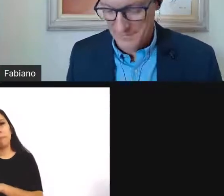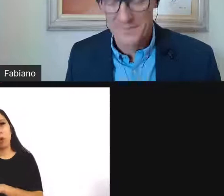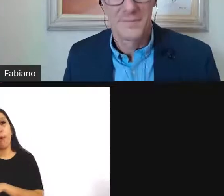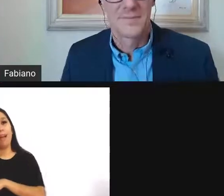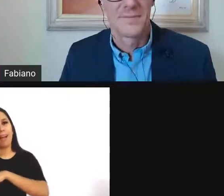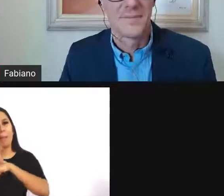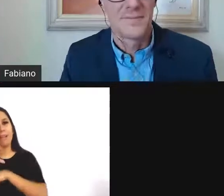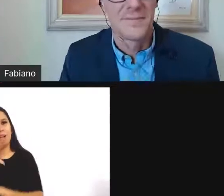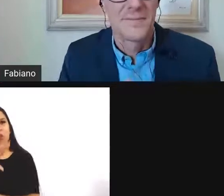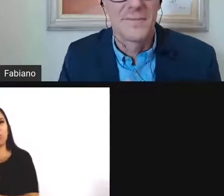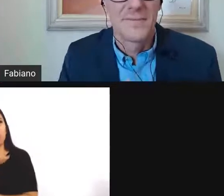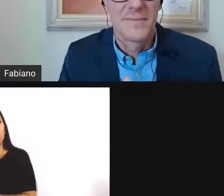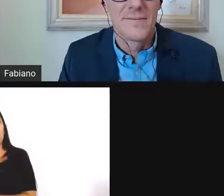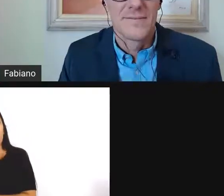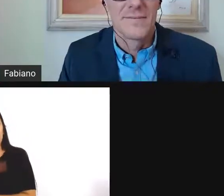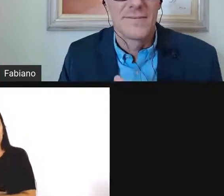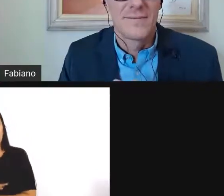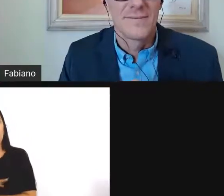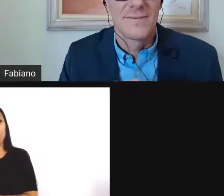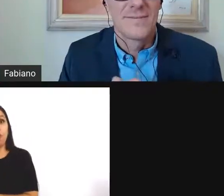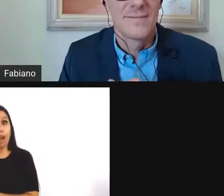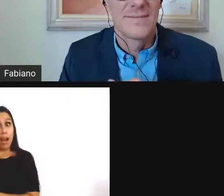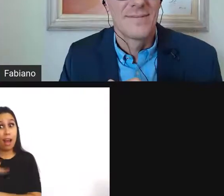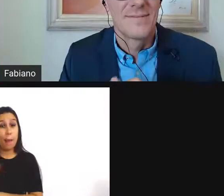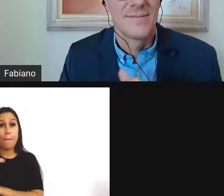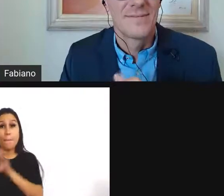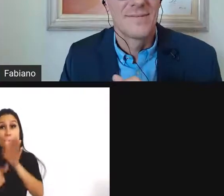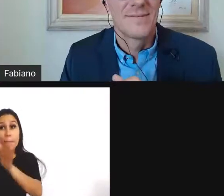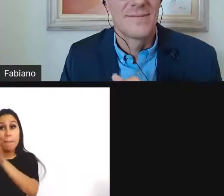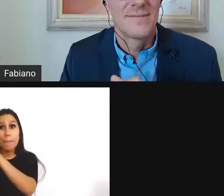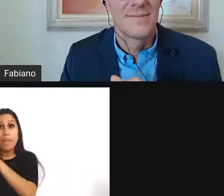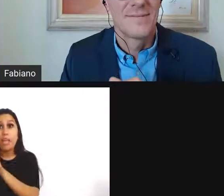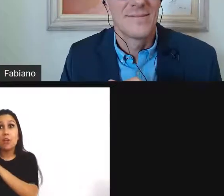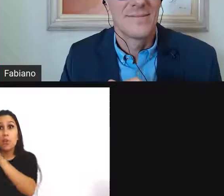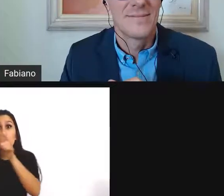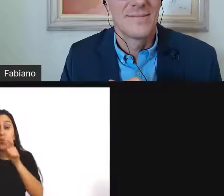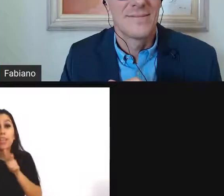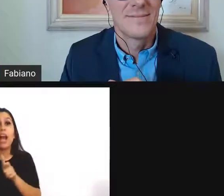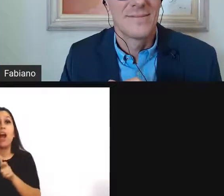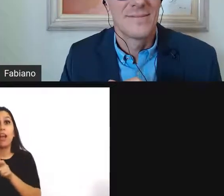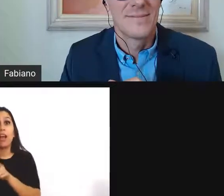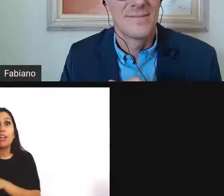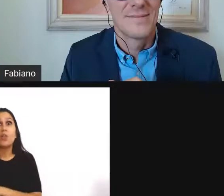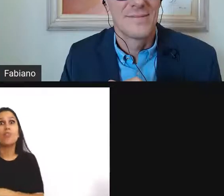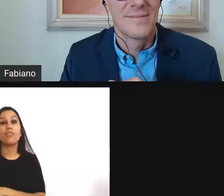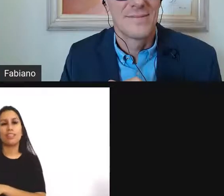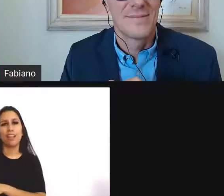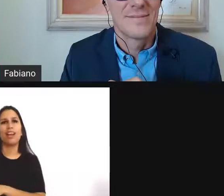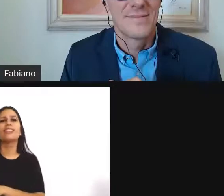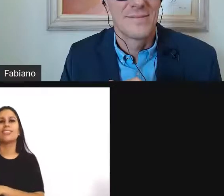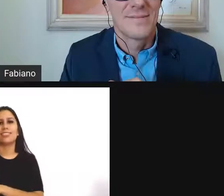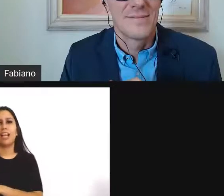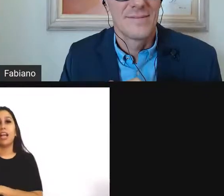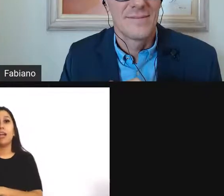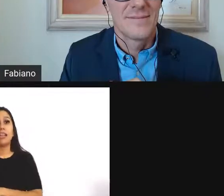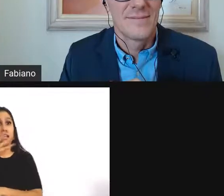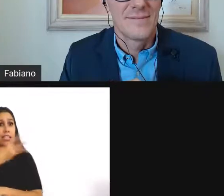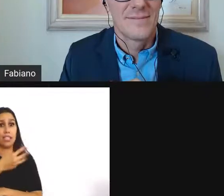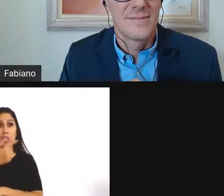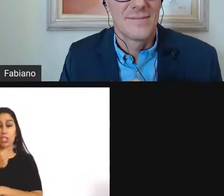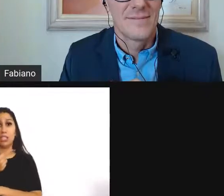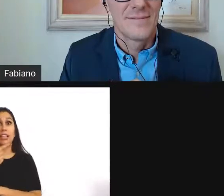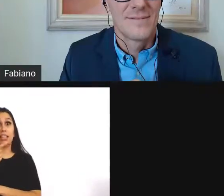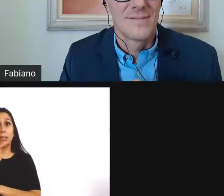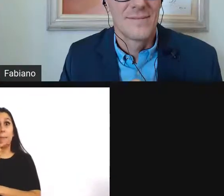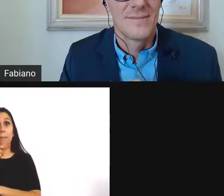primeiro lugar, como um dos primeiros lugares como universidade em Portugal, 32º na Europa, e entre